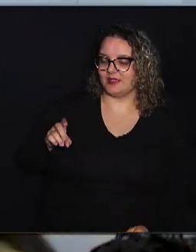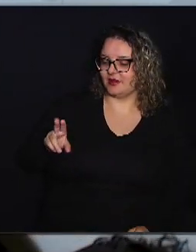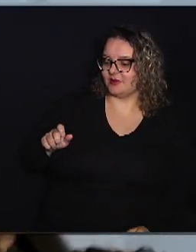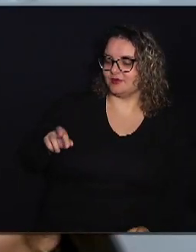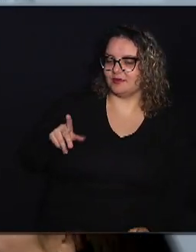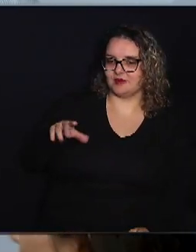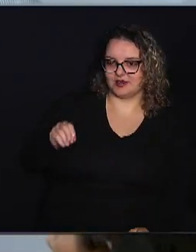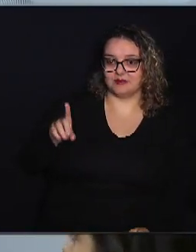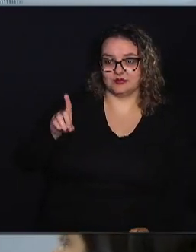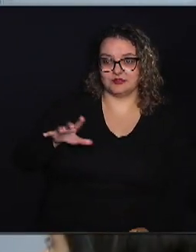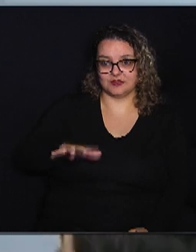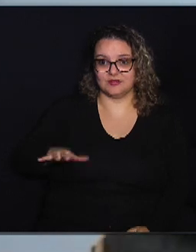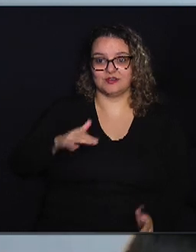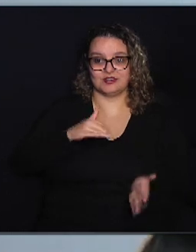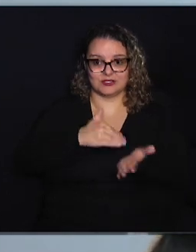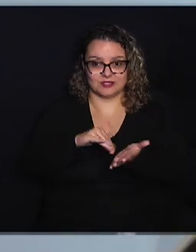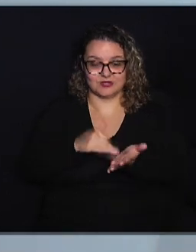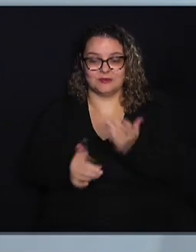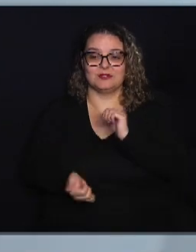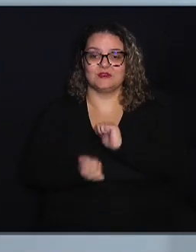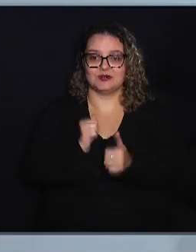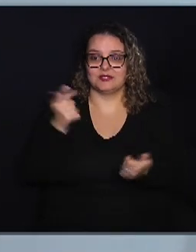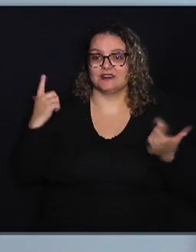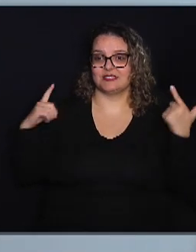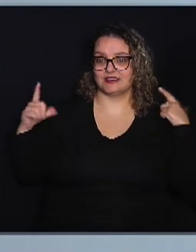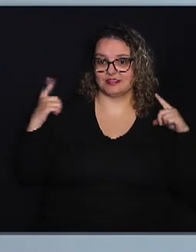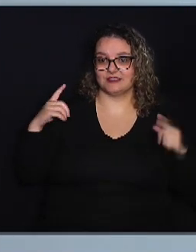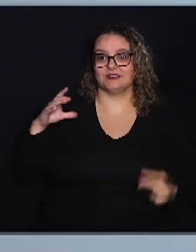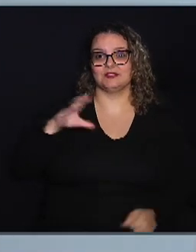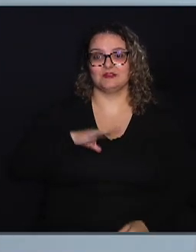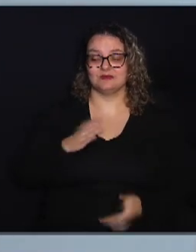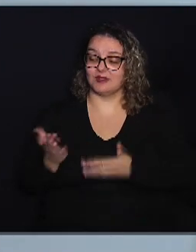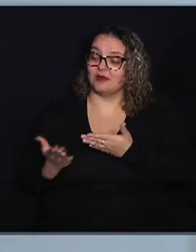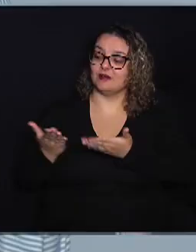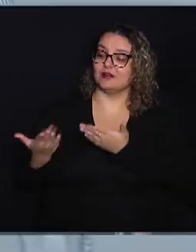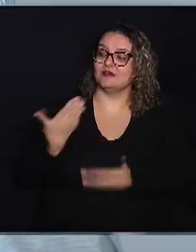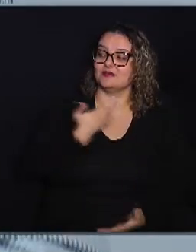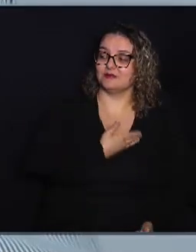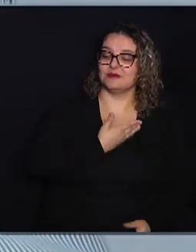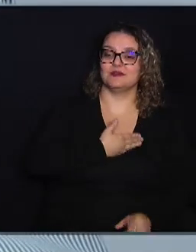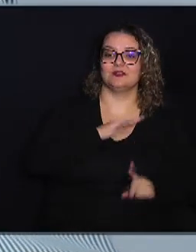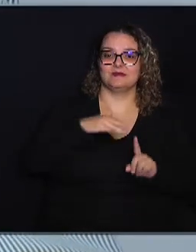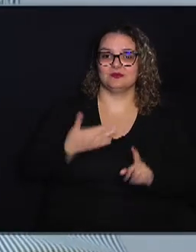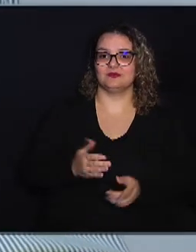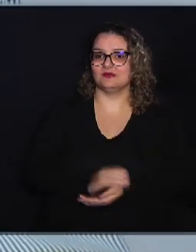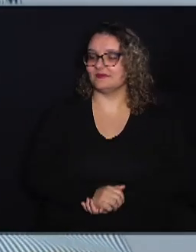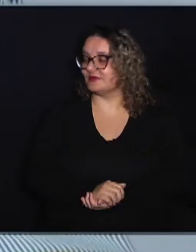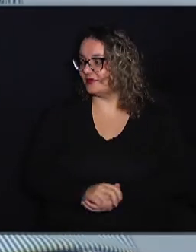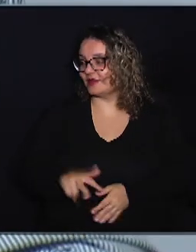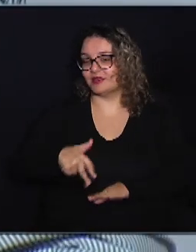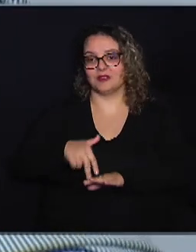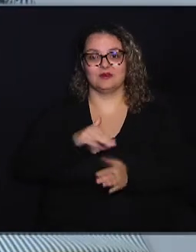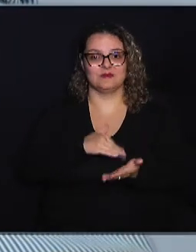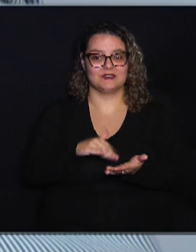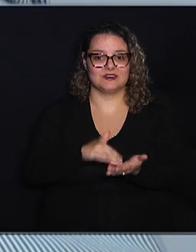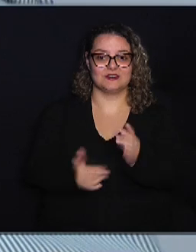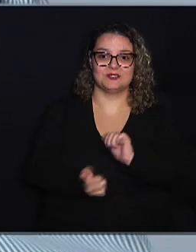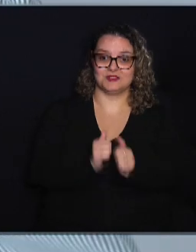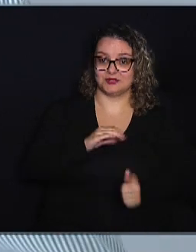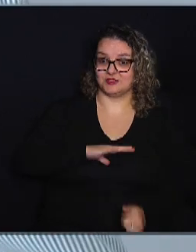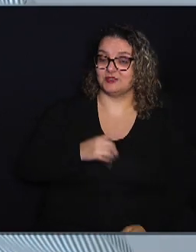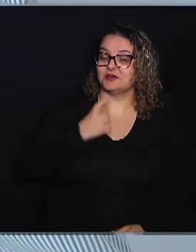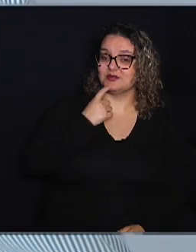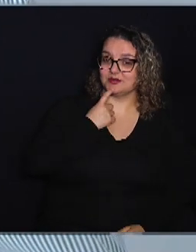Moraes, diretor da Secretaria de Esportes e Lazer da cidade, elogiou o amigo homenageado. Venho aqui em nome da Secretaria de Esporte de